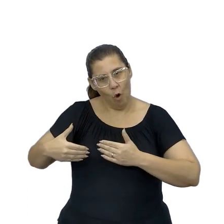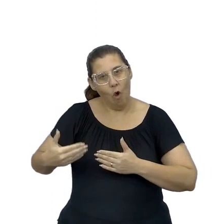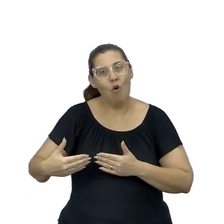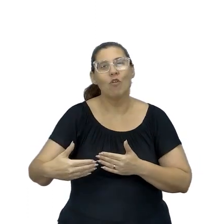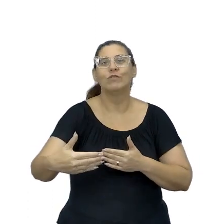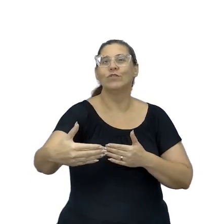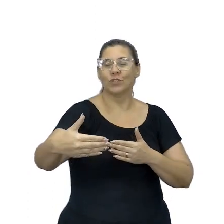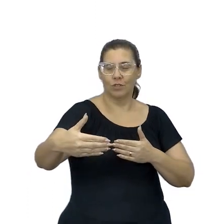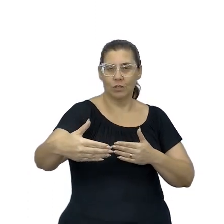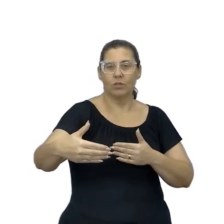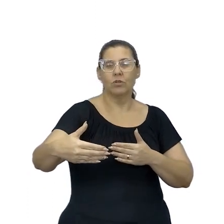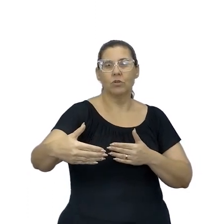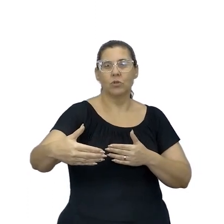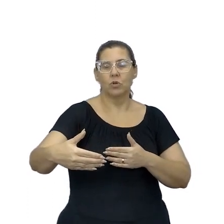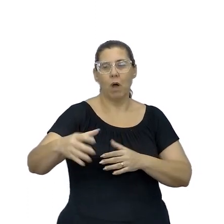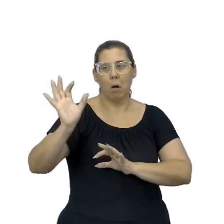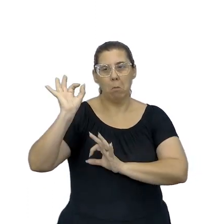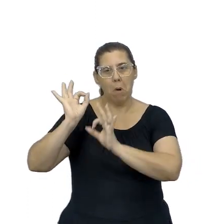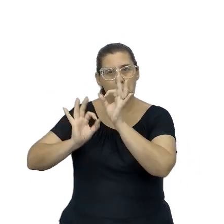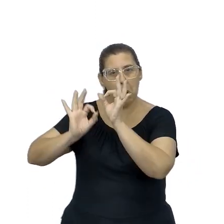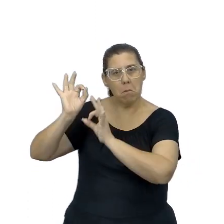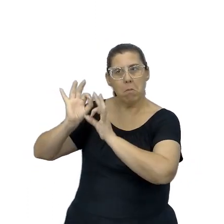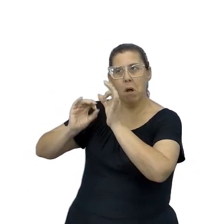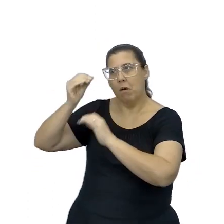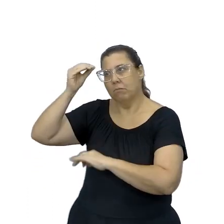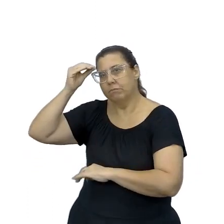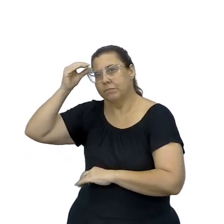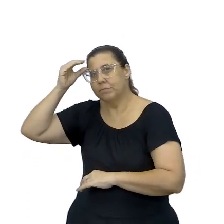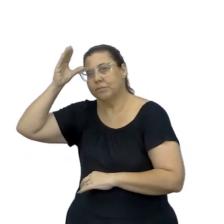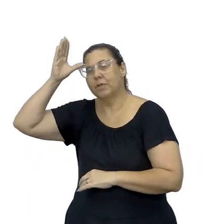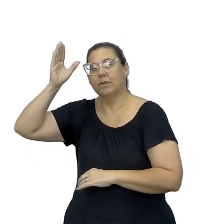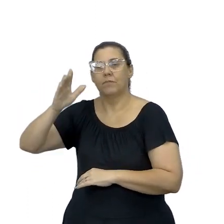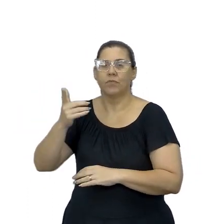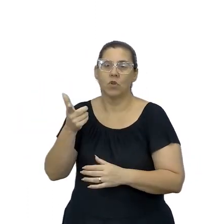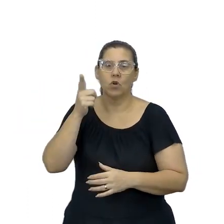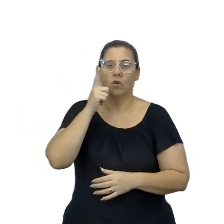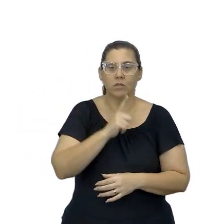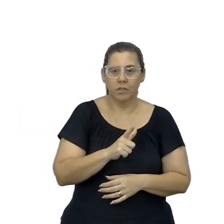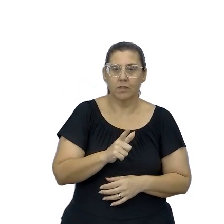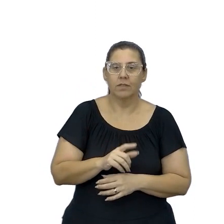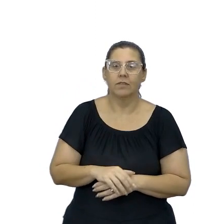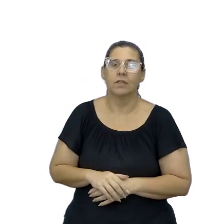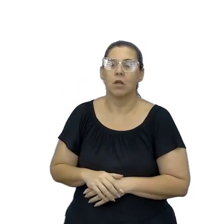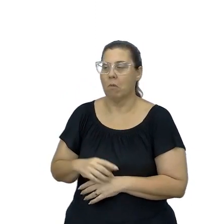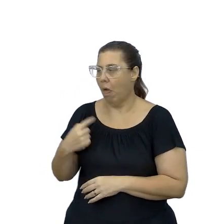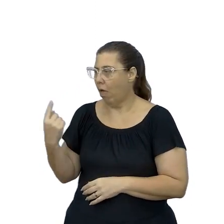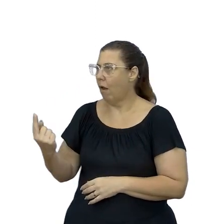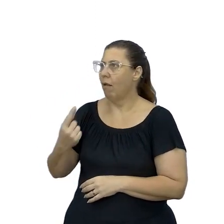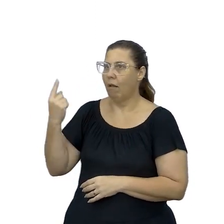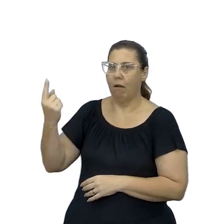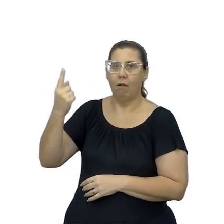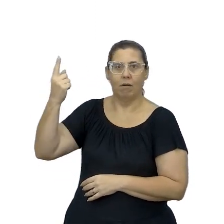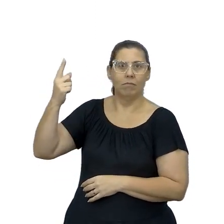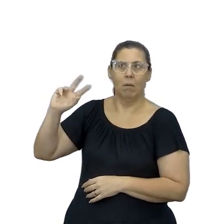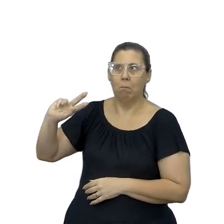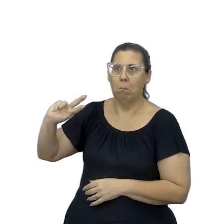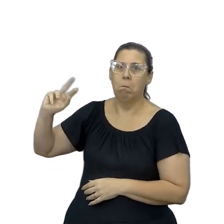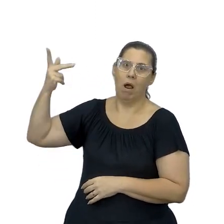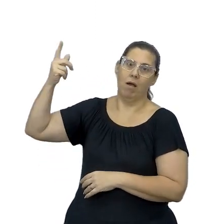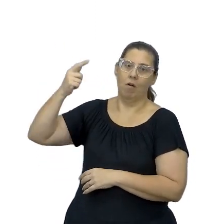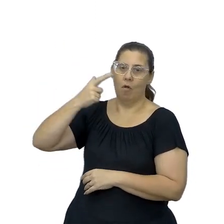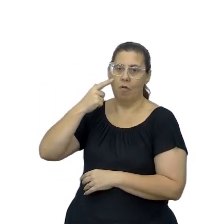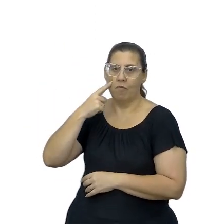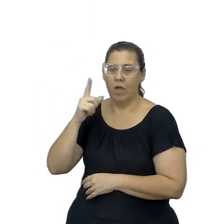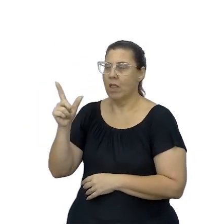a essa construção de conhecimento. E aí, sim, a gente chega nesses conhecimentos mais avançados. Veja aqui do lado que tem